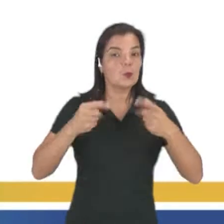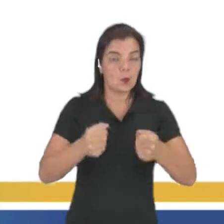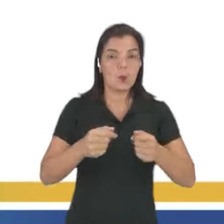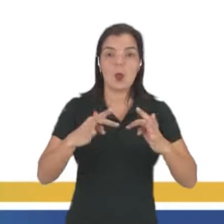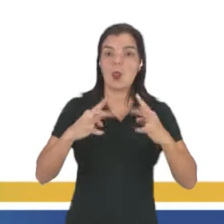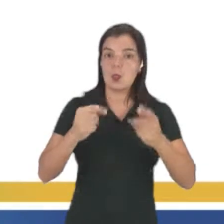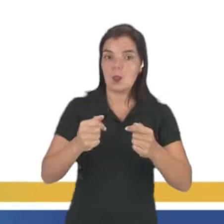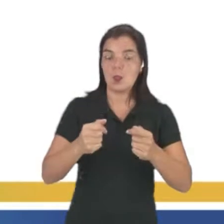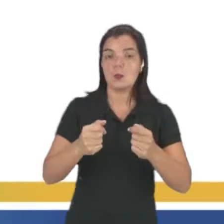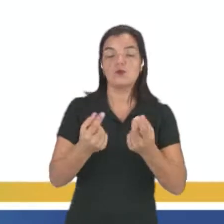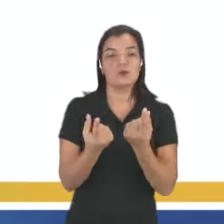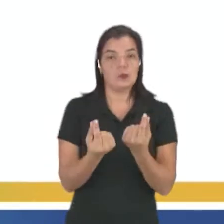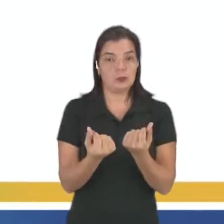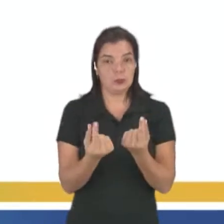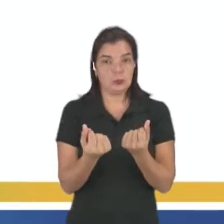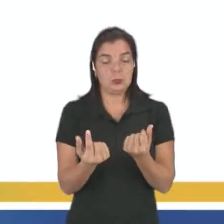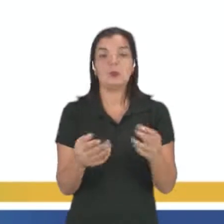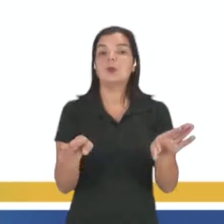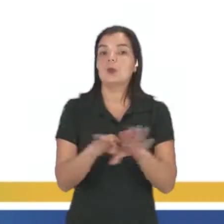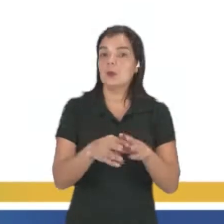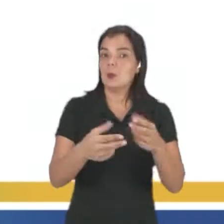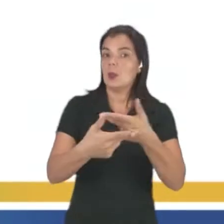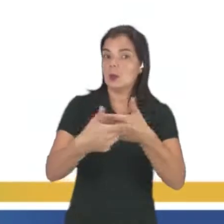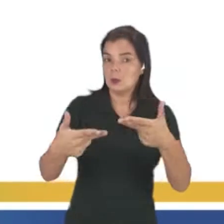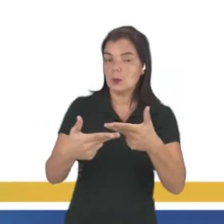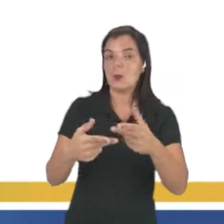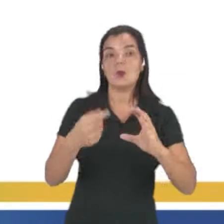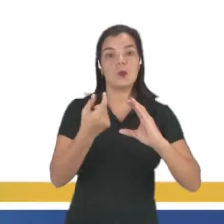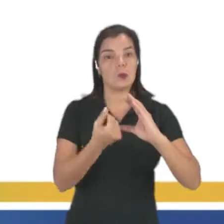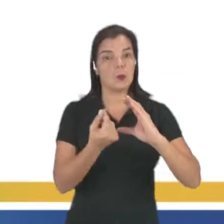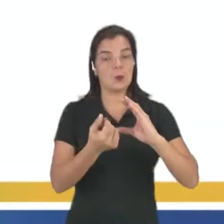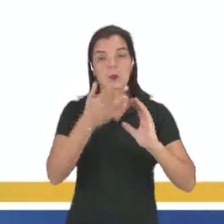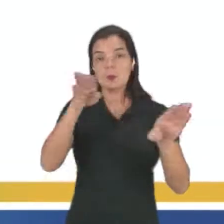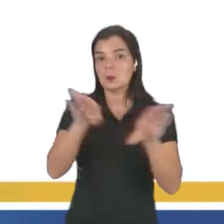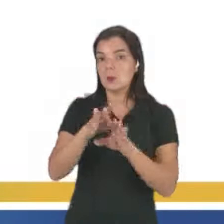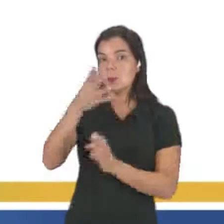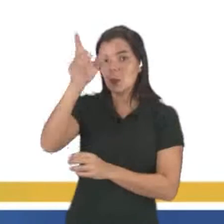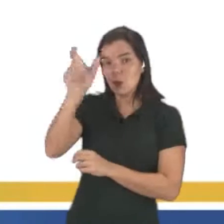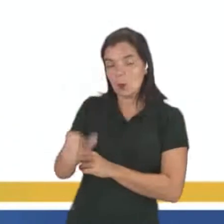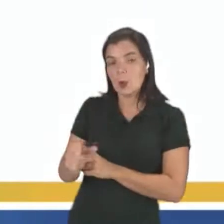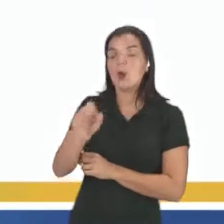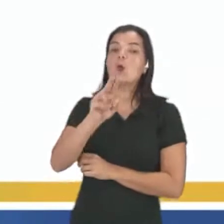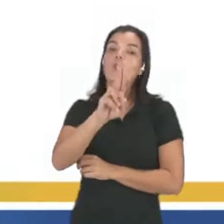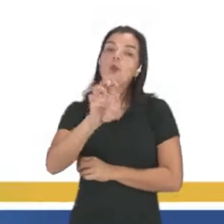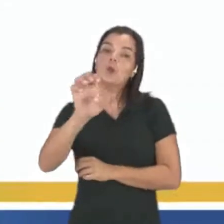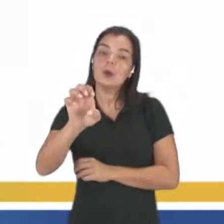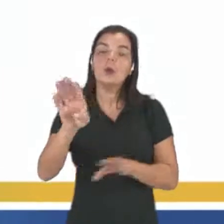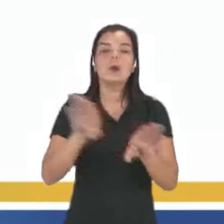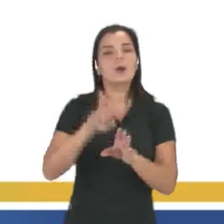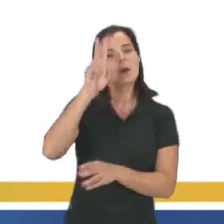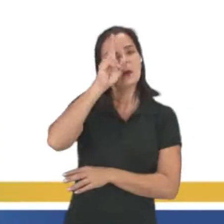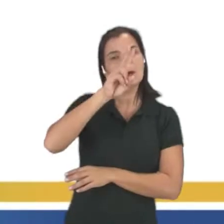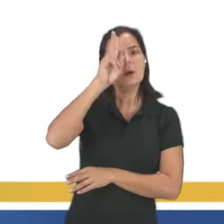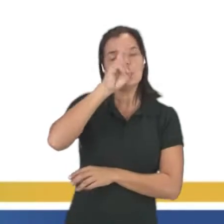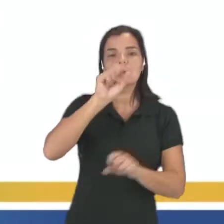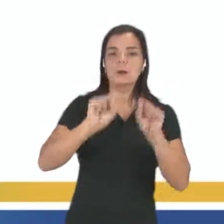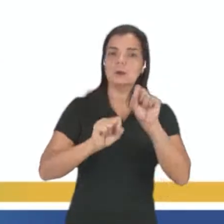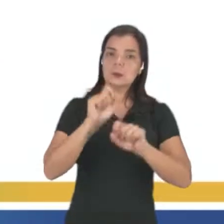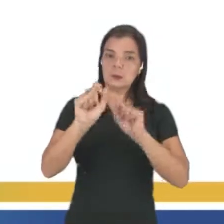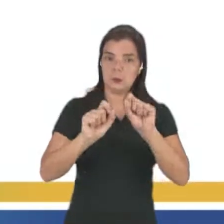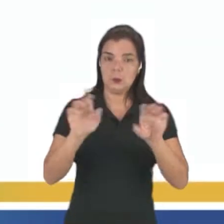em circulação de bens, mercadorias, capital e pessoas. Exemplo, a União Europeia. Lembrando que quando se